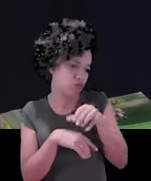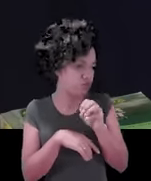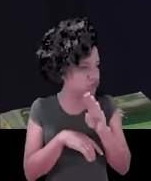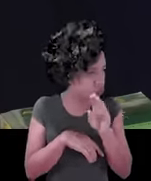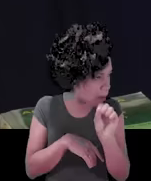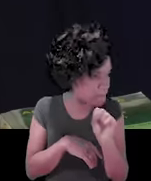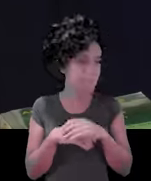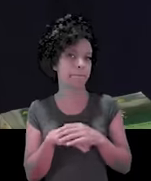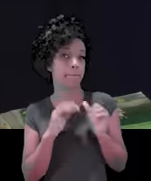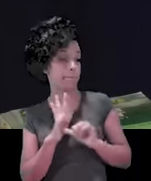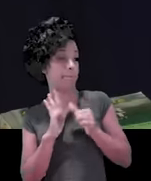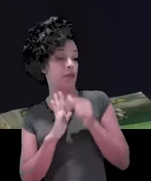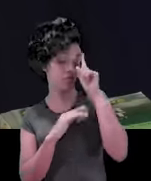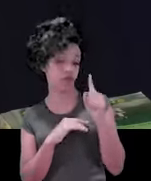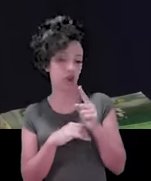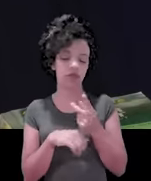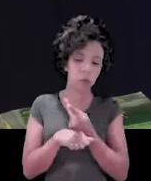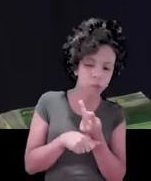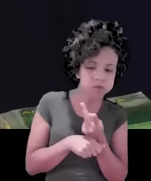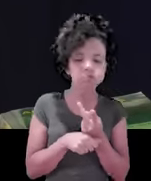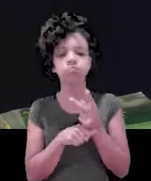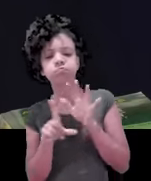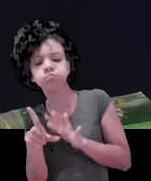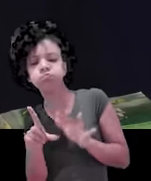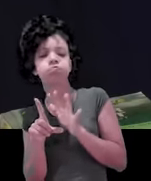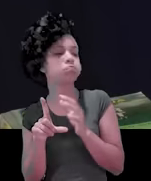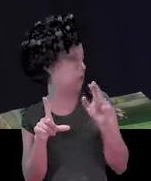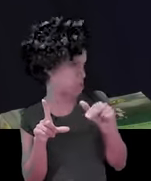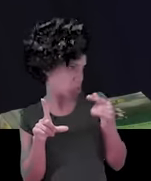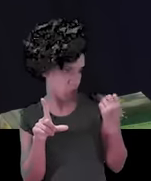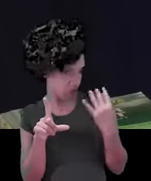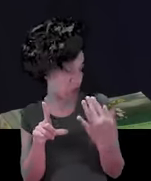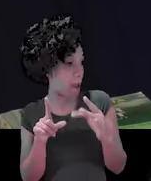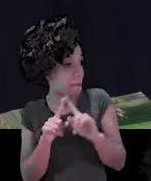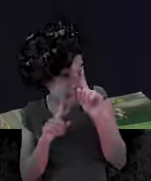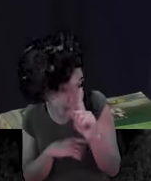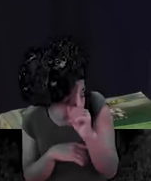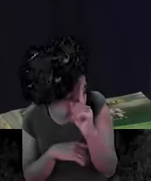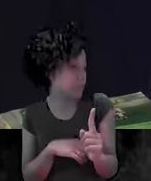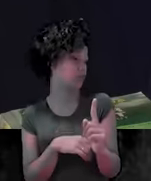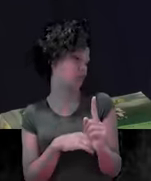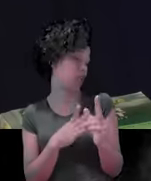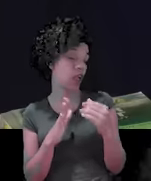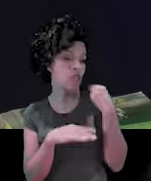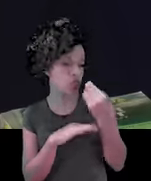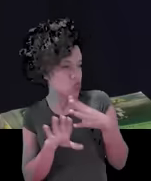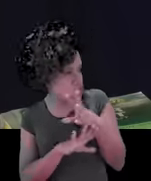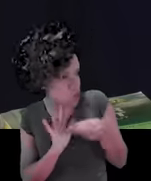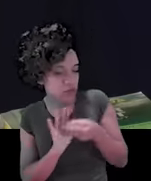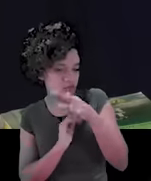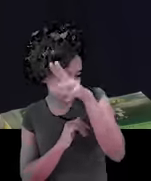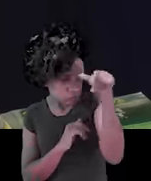no primeiro dia eu fiz o reconhecimento da Rota e nunca tinha voado para lá não tem primeiro dia mesmo com toda a experiência já